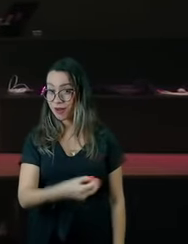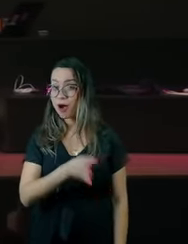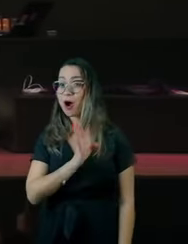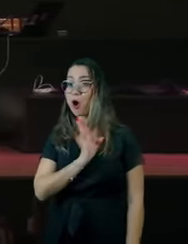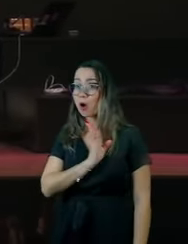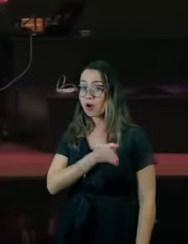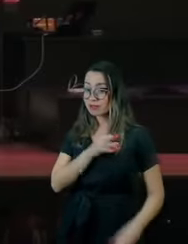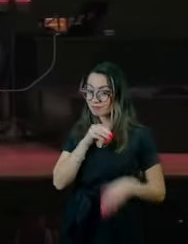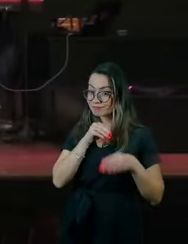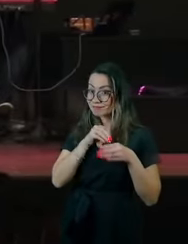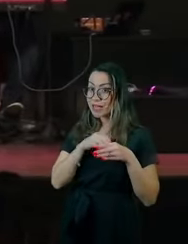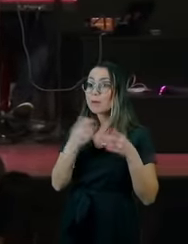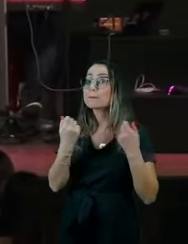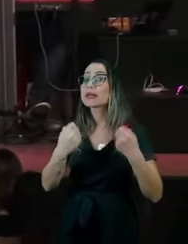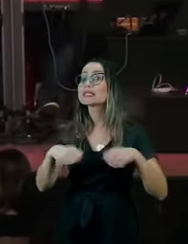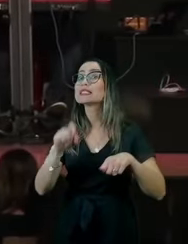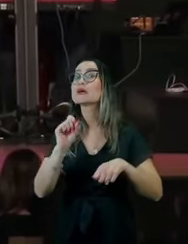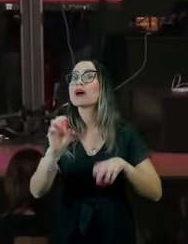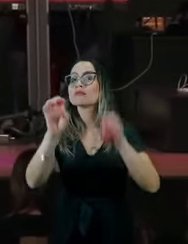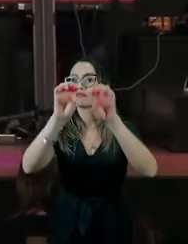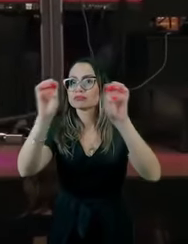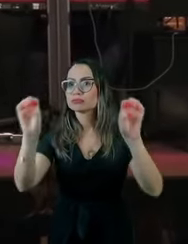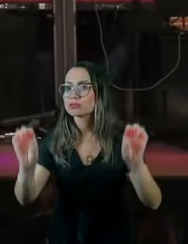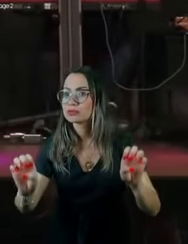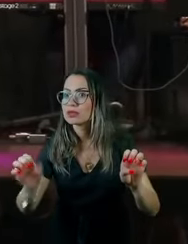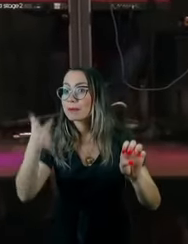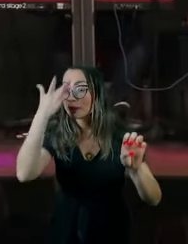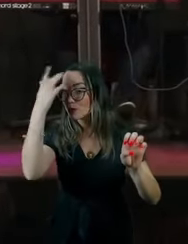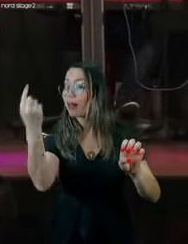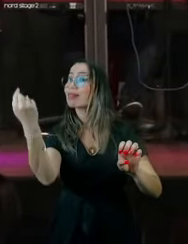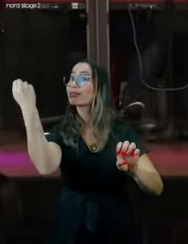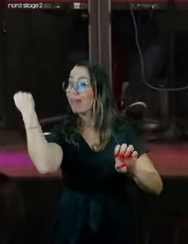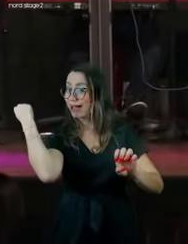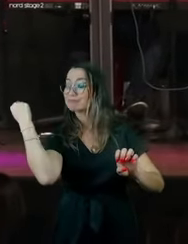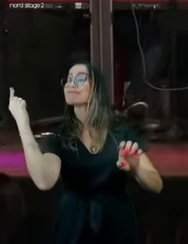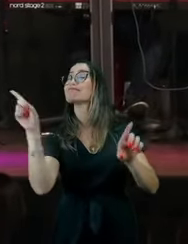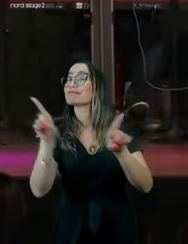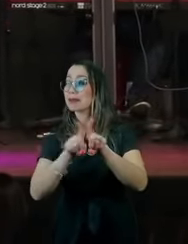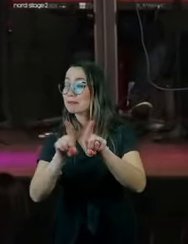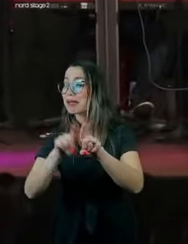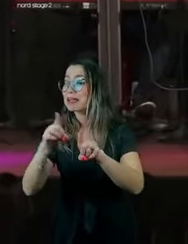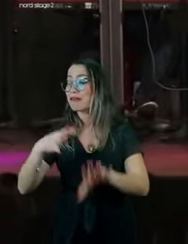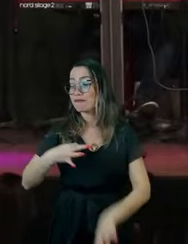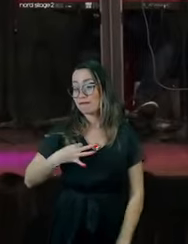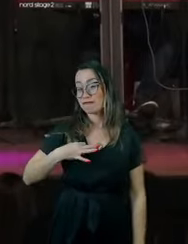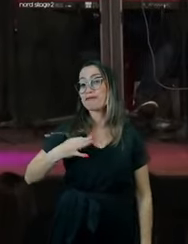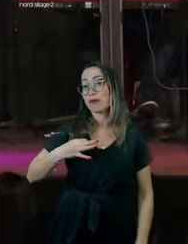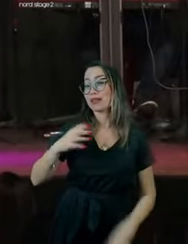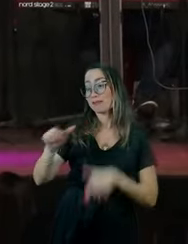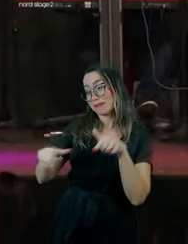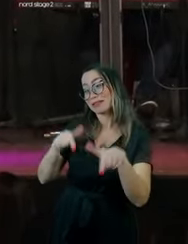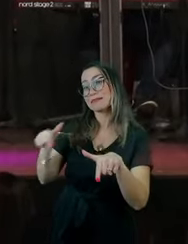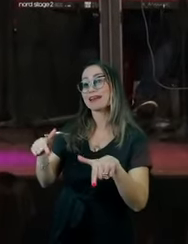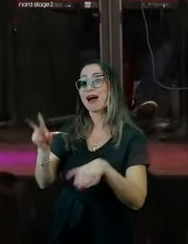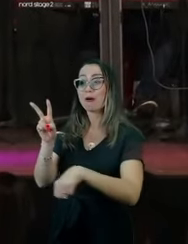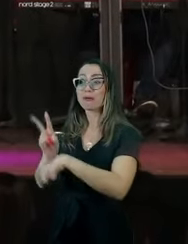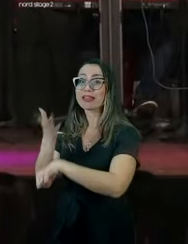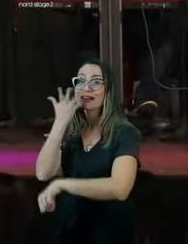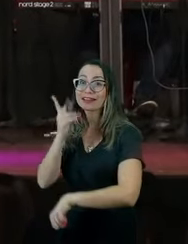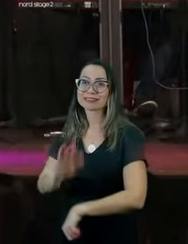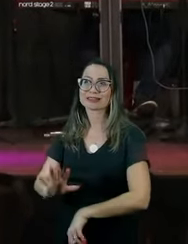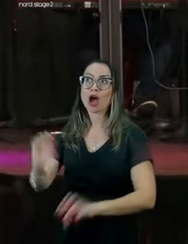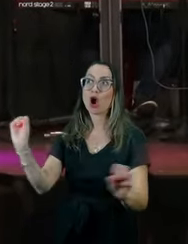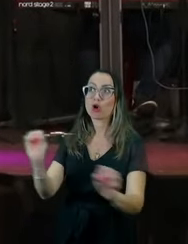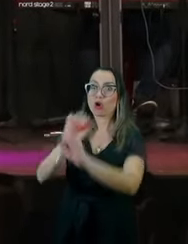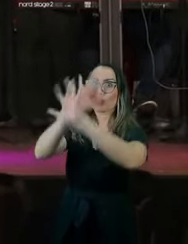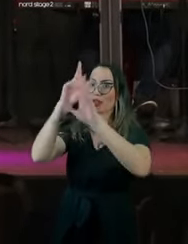de estrutura, porque nós vamos precisar de gente lá atrás também. Vocês dizem, glória a Deus! Começa a aumentar o glória a Deus aí,